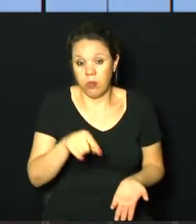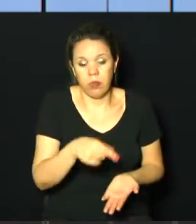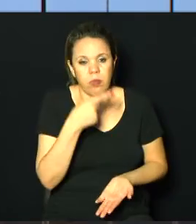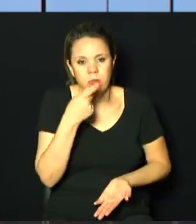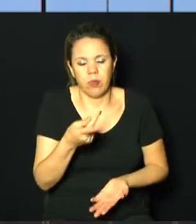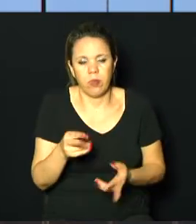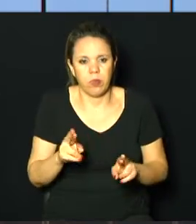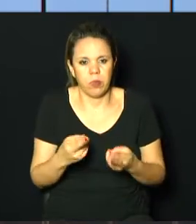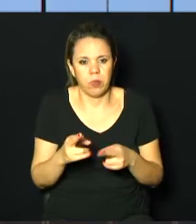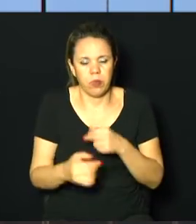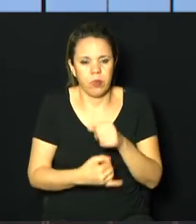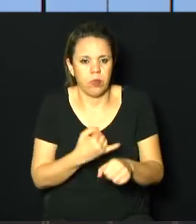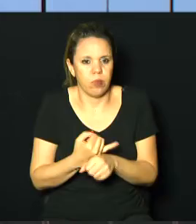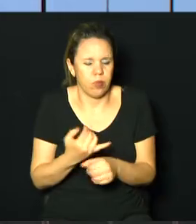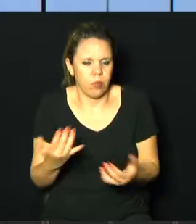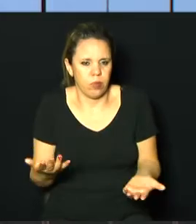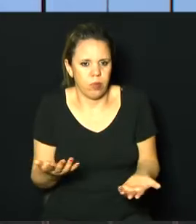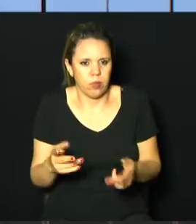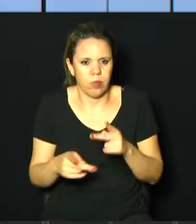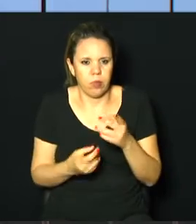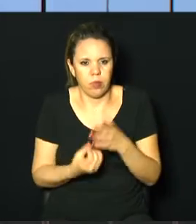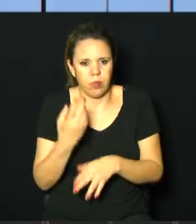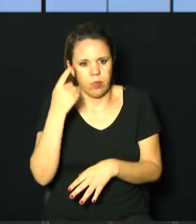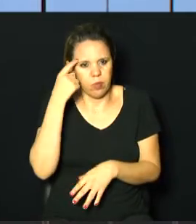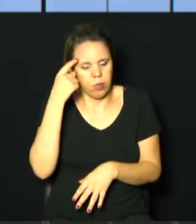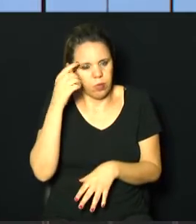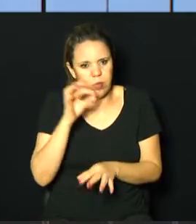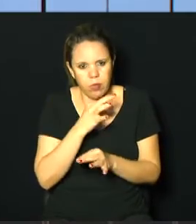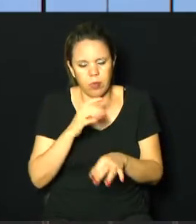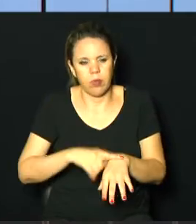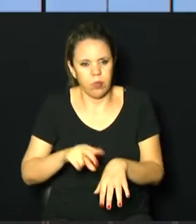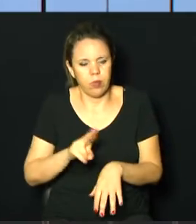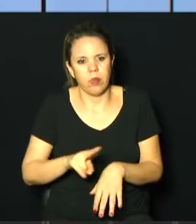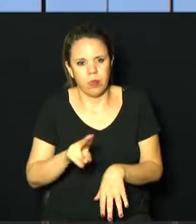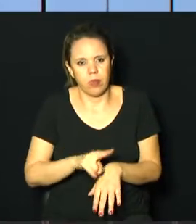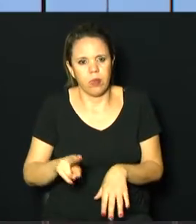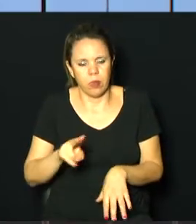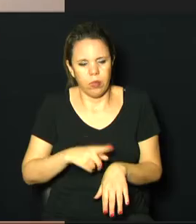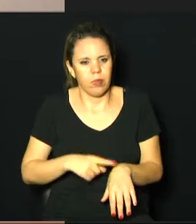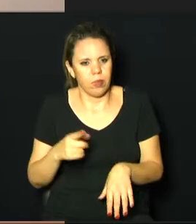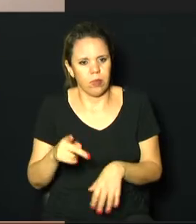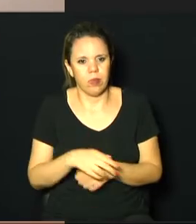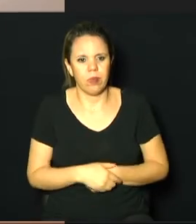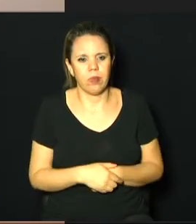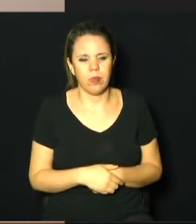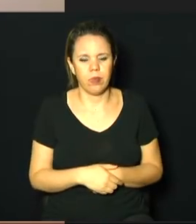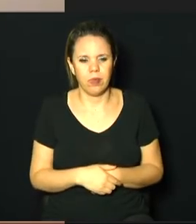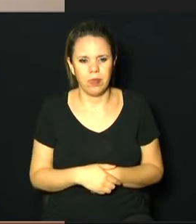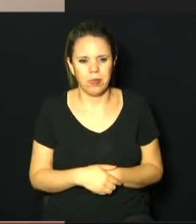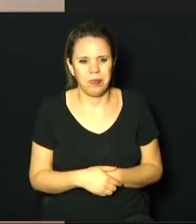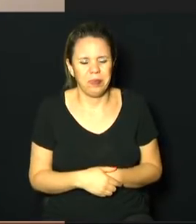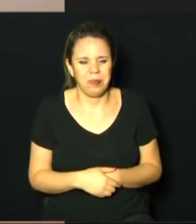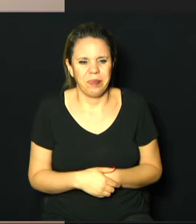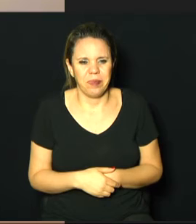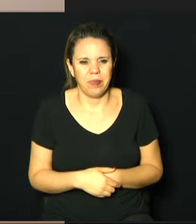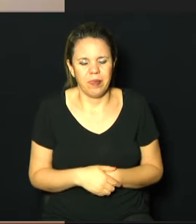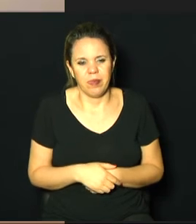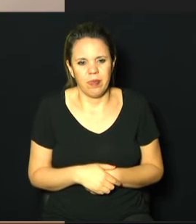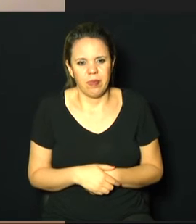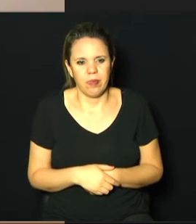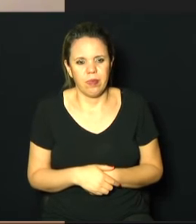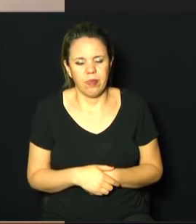até de um churrasco online, né? A criatividade é a hora de usar, né? Você está com tempo. Sim,